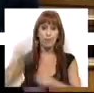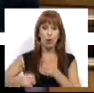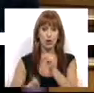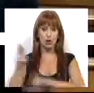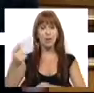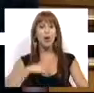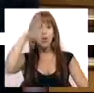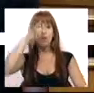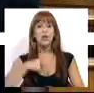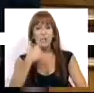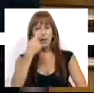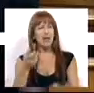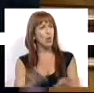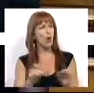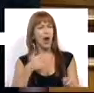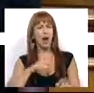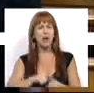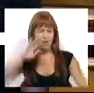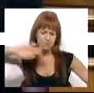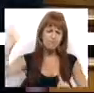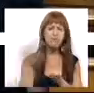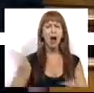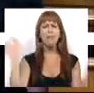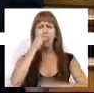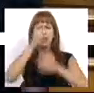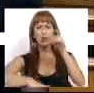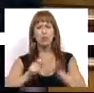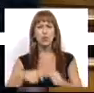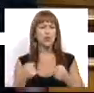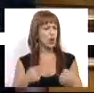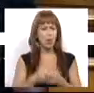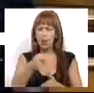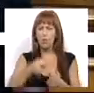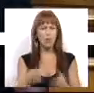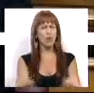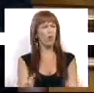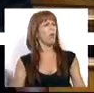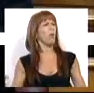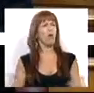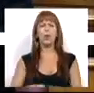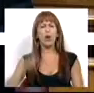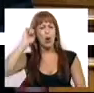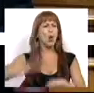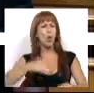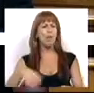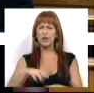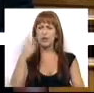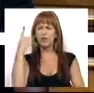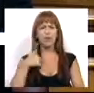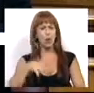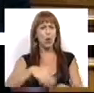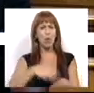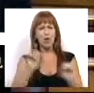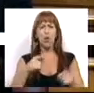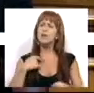impostos. O Governo parece assim querer castigar ainda mais as pessoas que não contribuíram em nada para a situação que vivemos